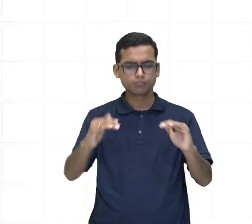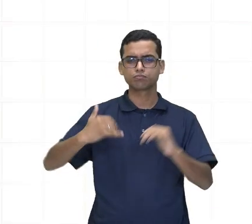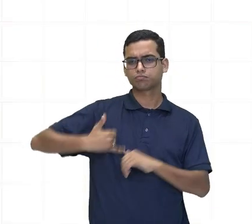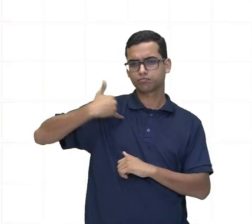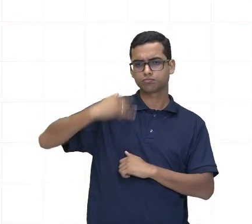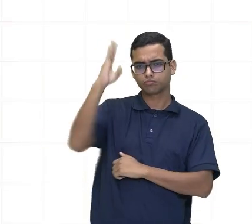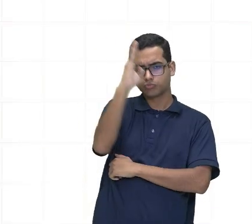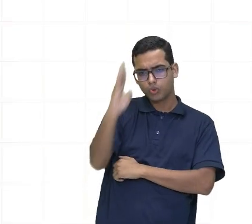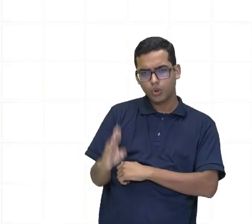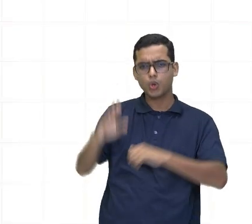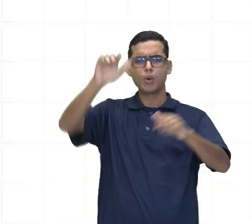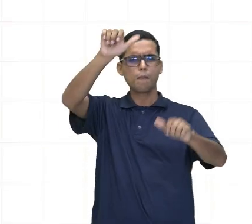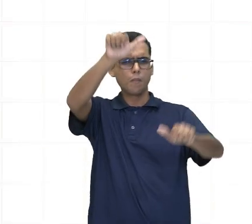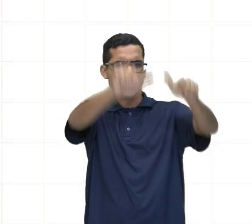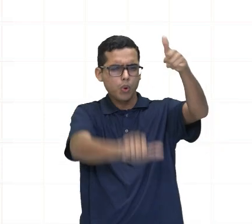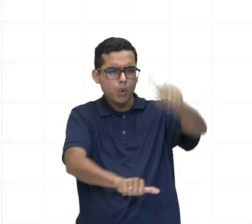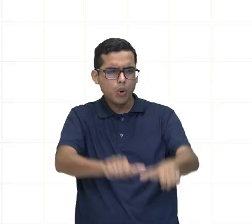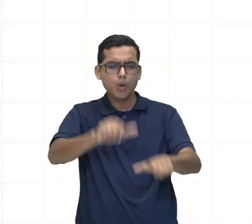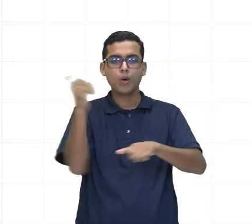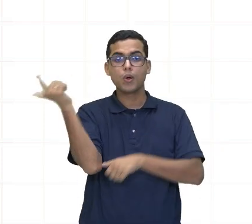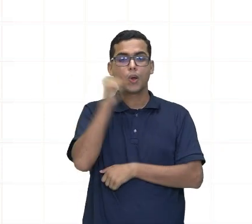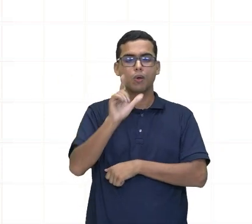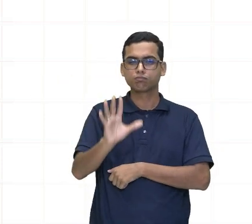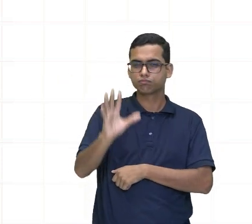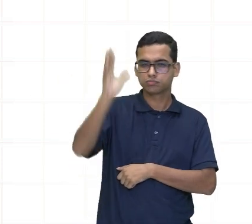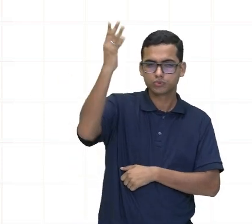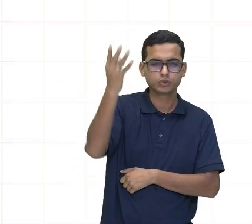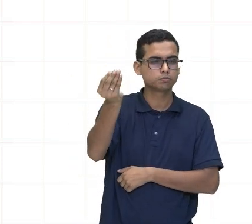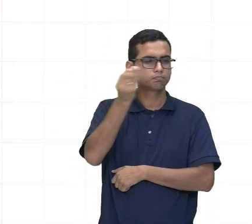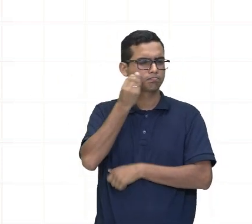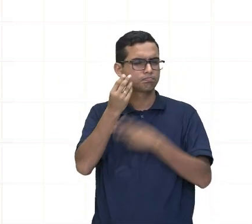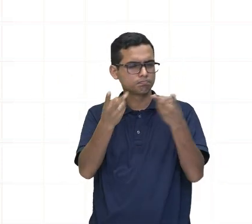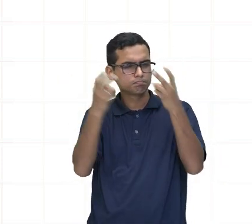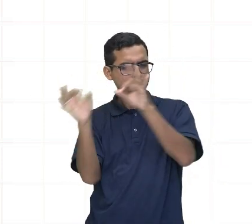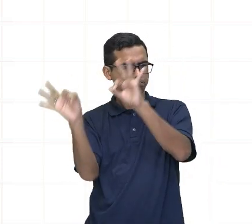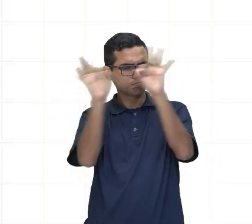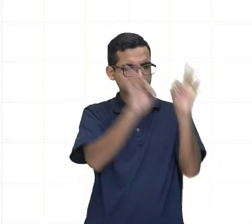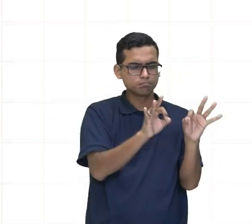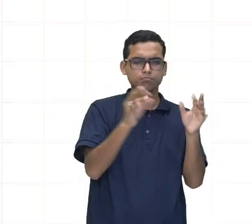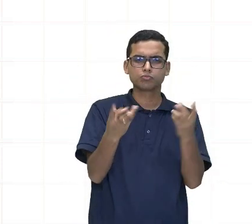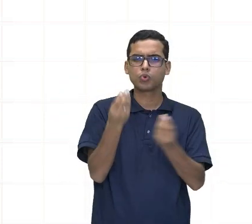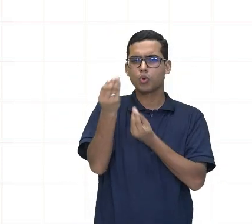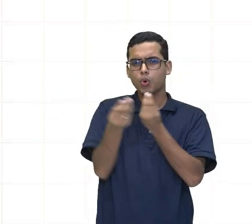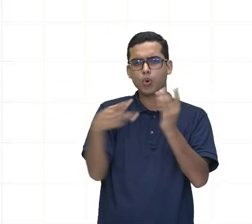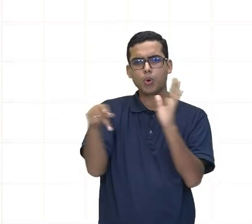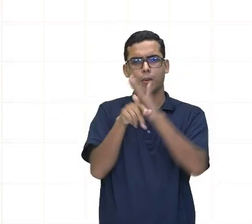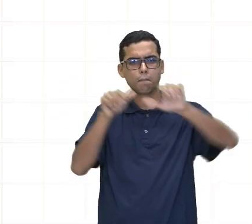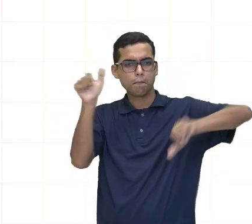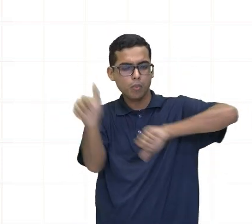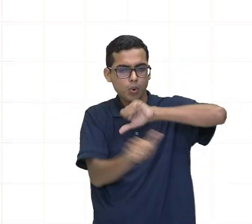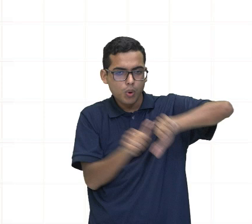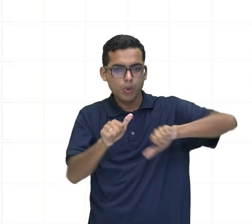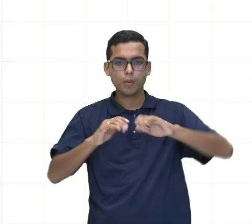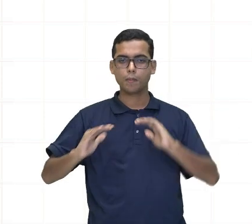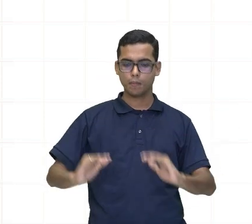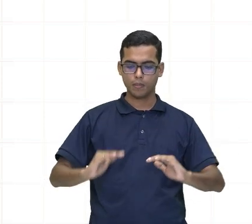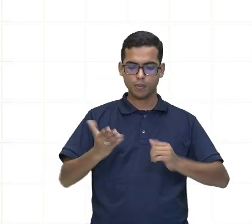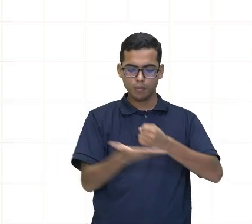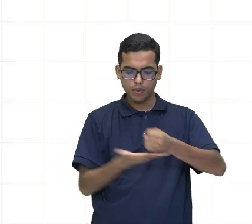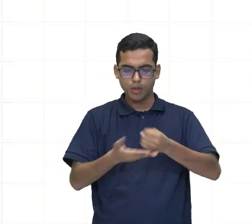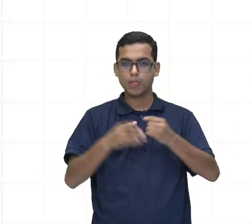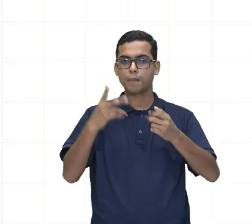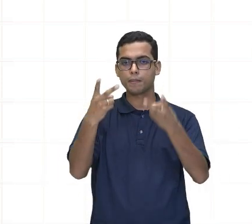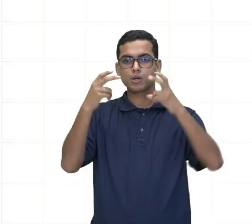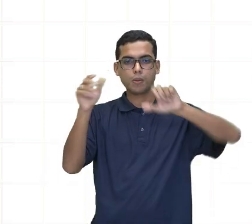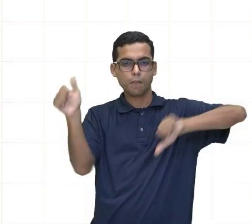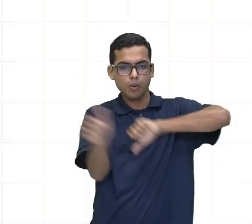essa análise, né, que pode ser feita, a gente observou essa mudança nessa base da pirâmide, onde a gente